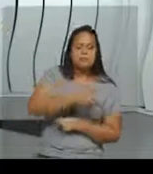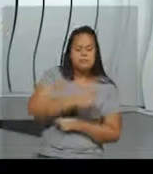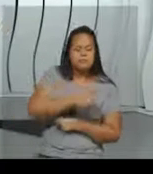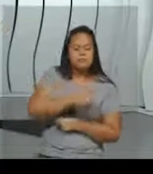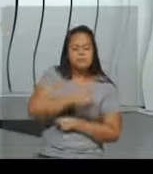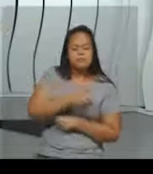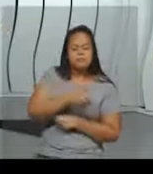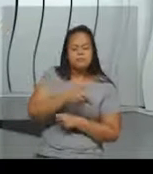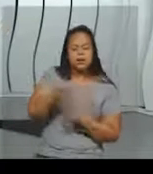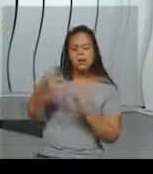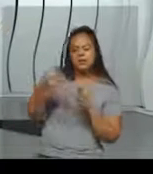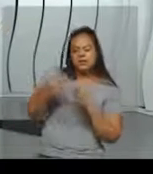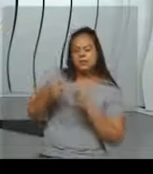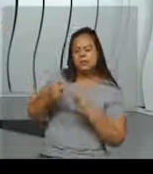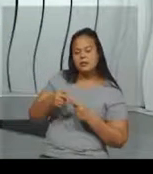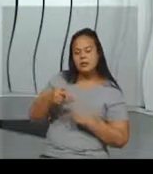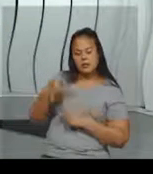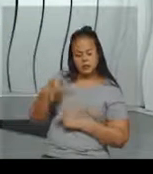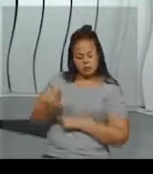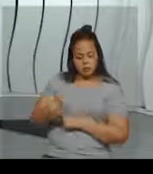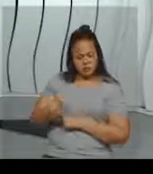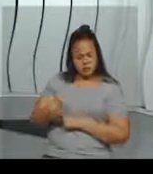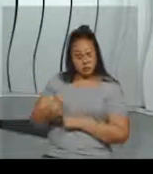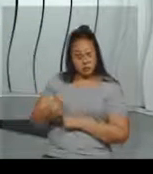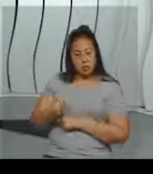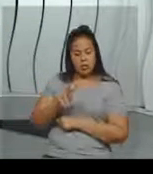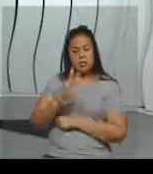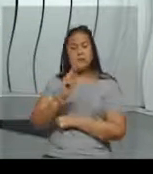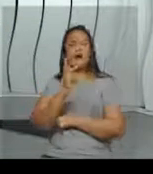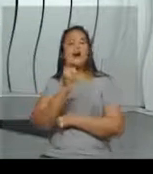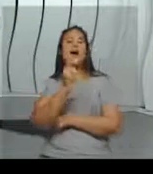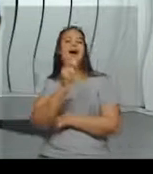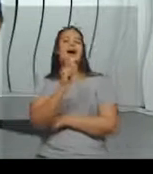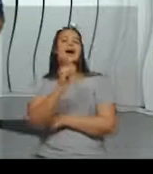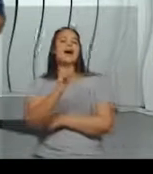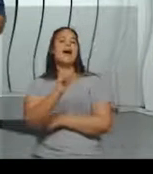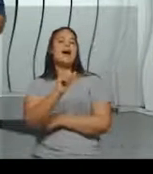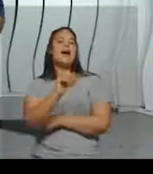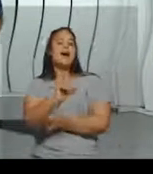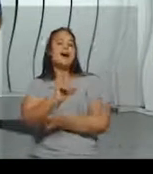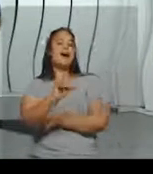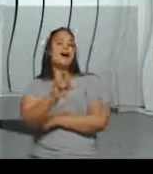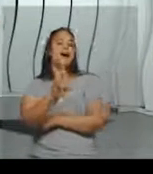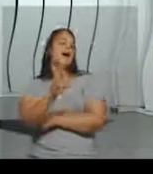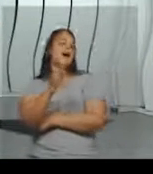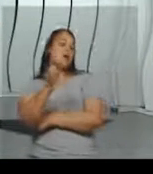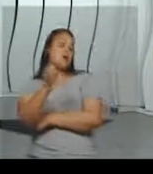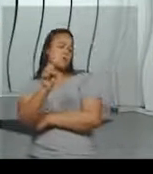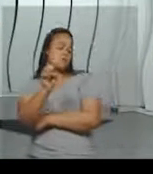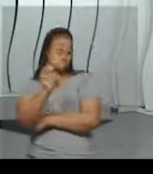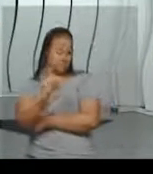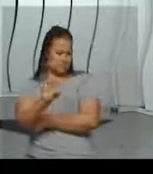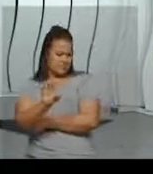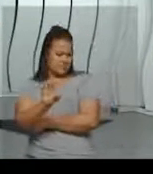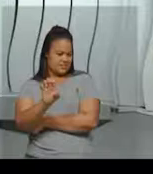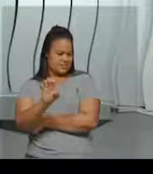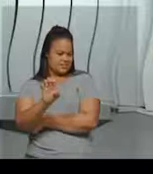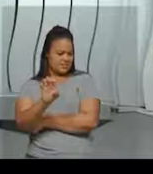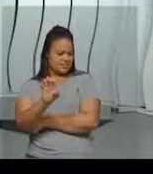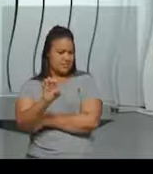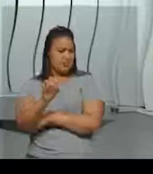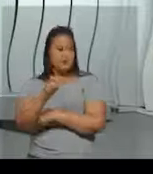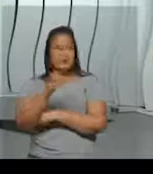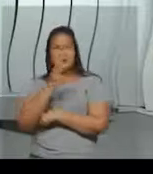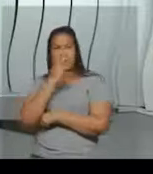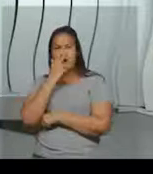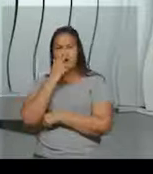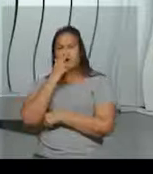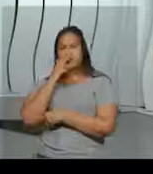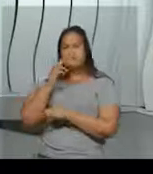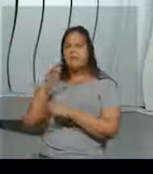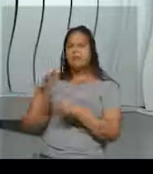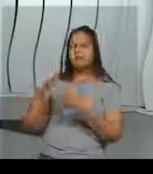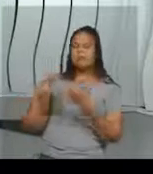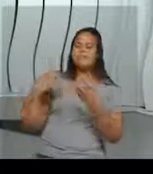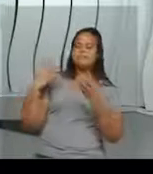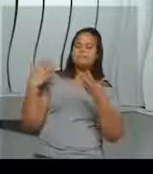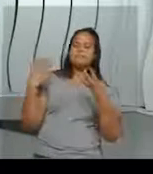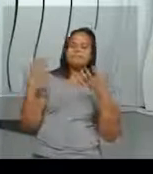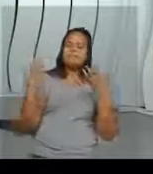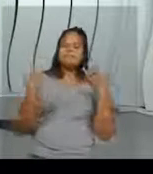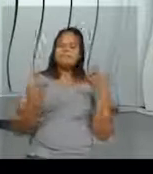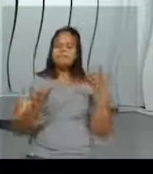caracterizar ela. O house dance é uma dança um pouco mais, vamos dizer, solta, né? Onde vai